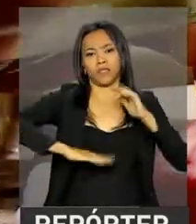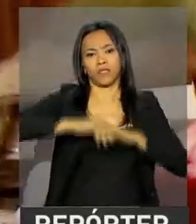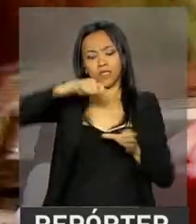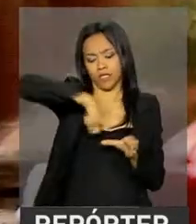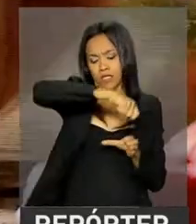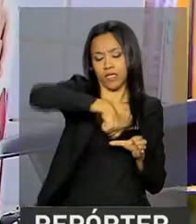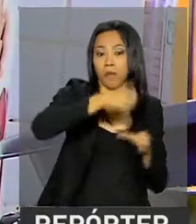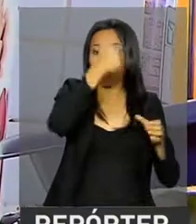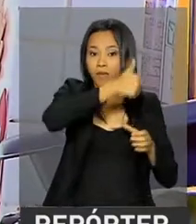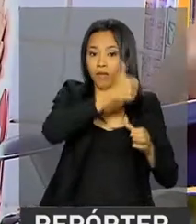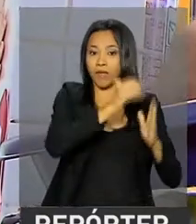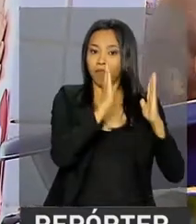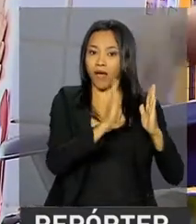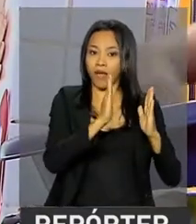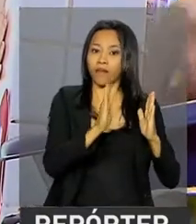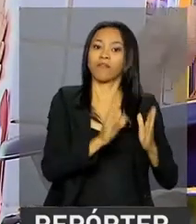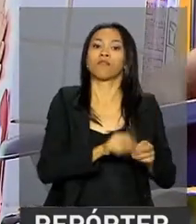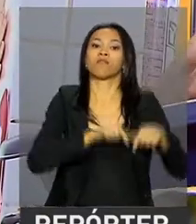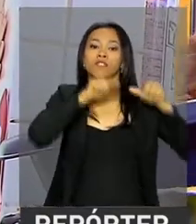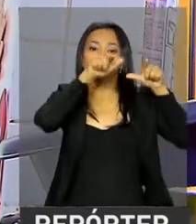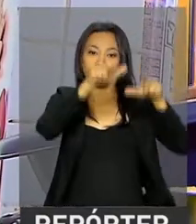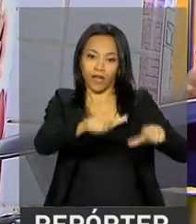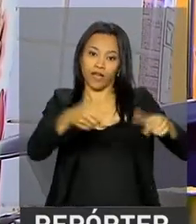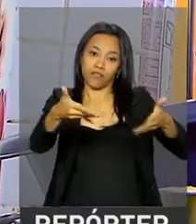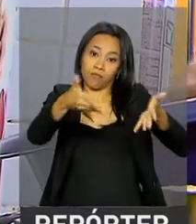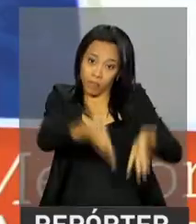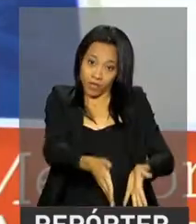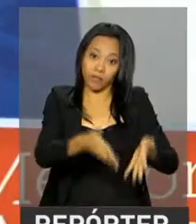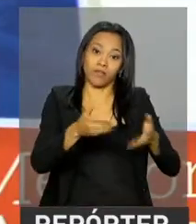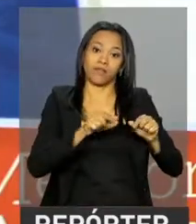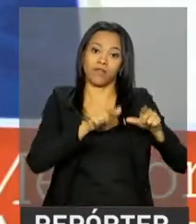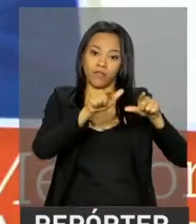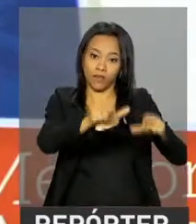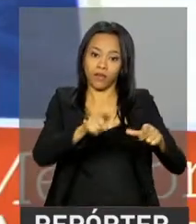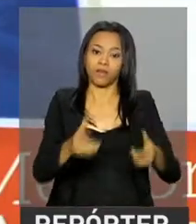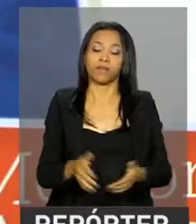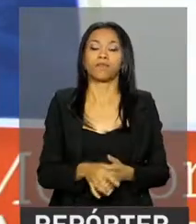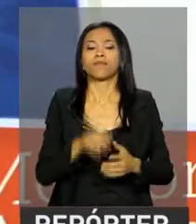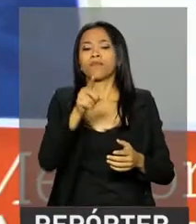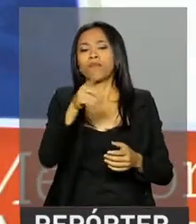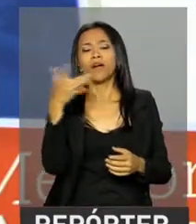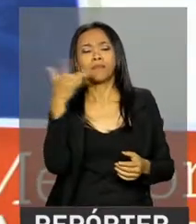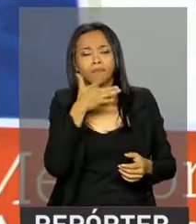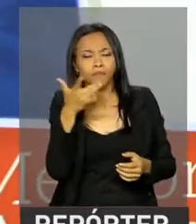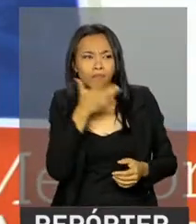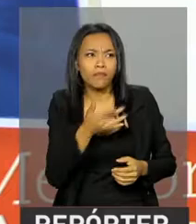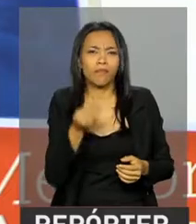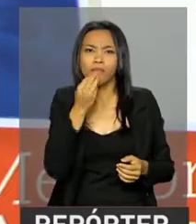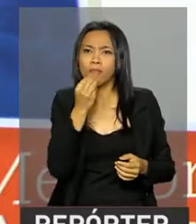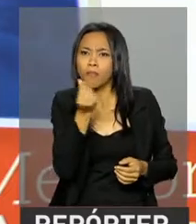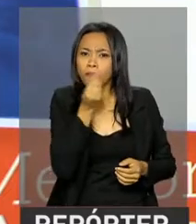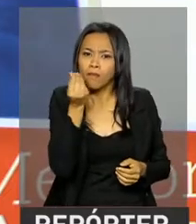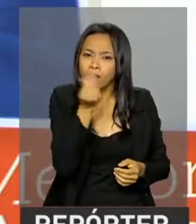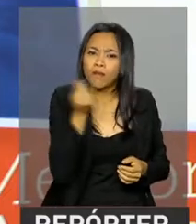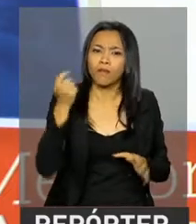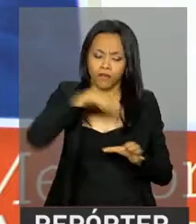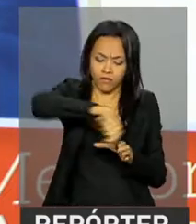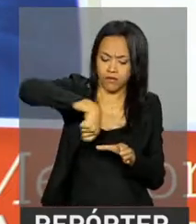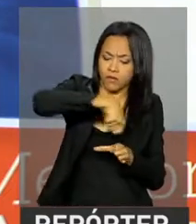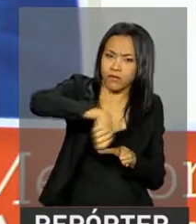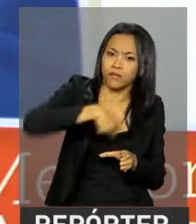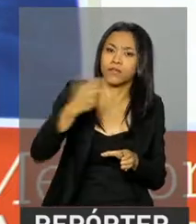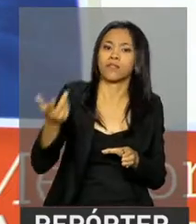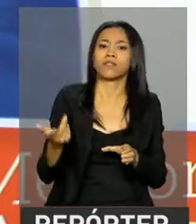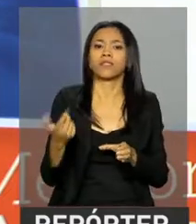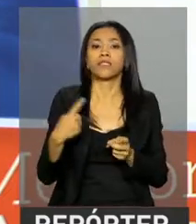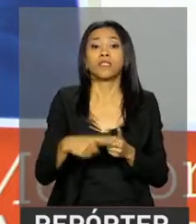primeira fase vão ganhar certificado de participação. Vai avaliar desde o sabor dessa receita,